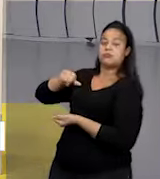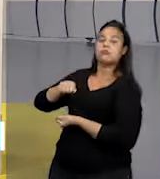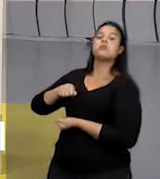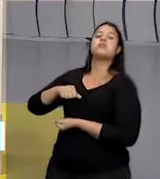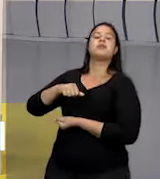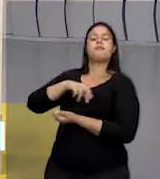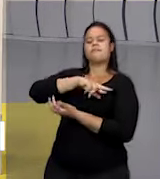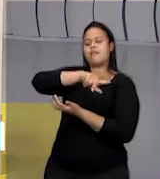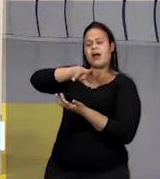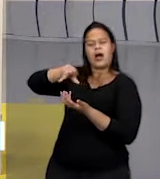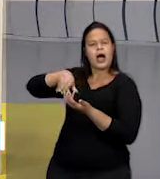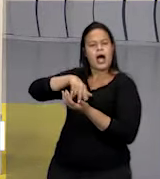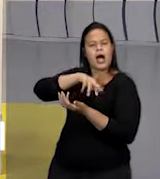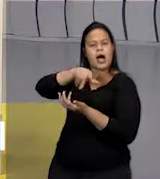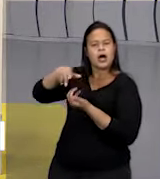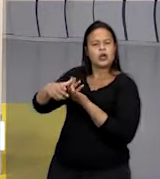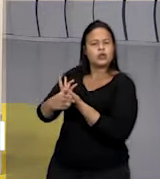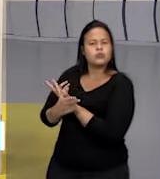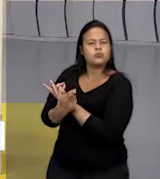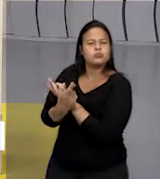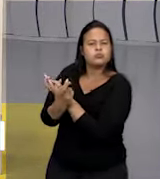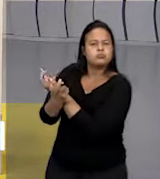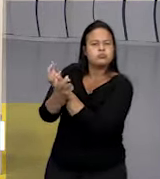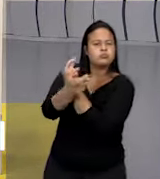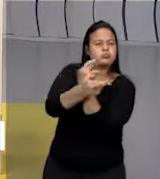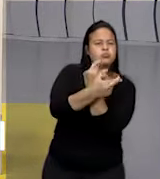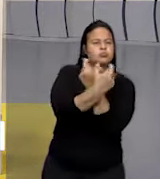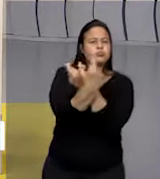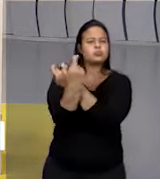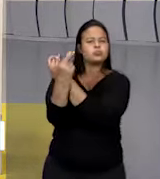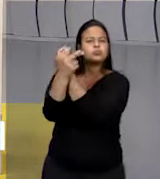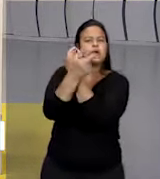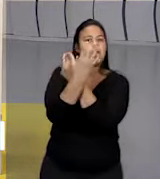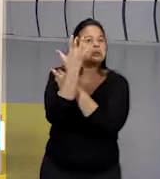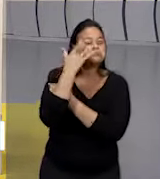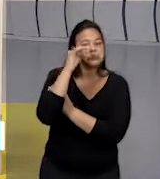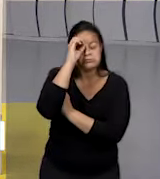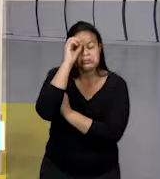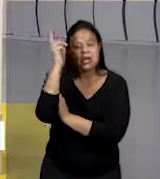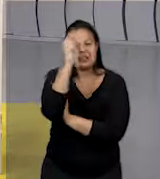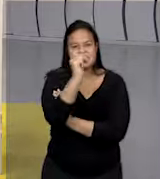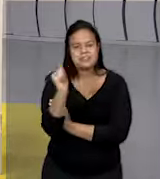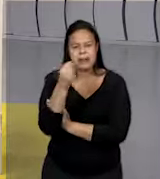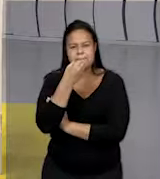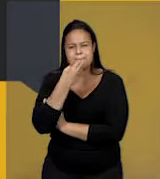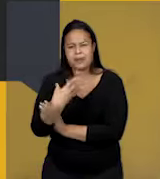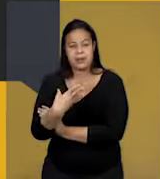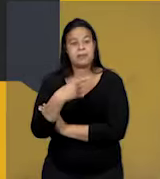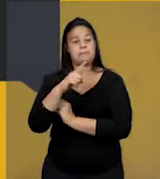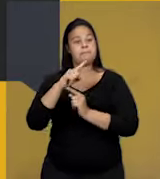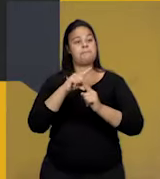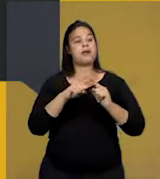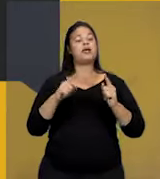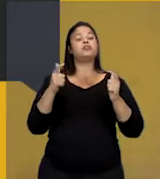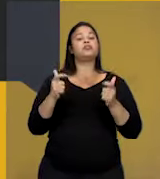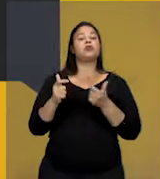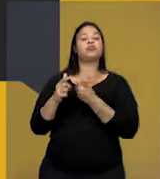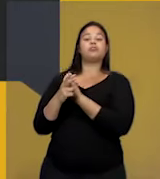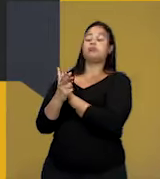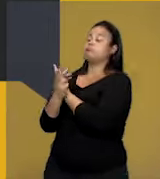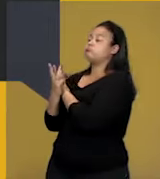vários satélitezinhos que eu não vou saber desenhar muito bem, mas que estão